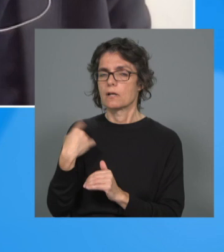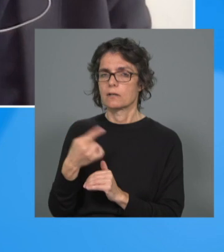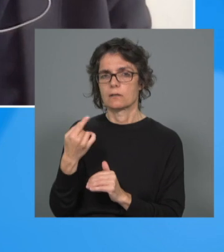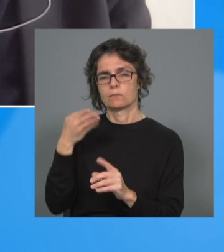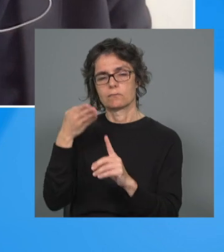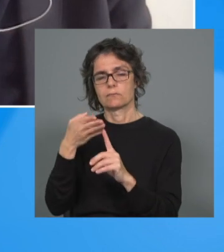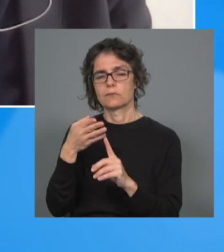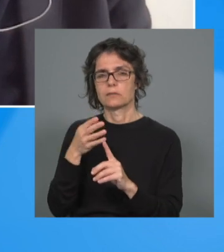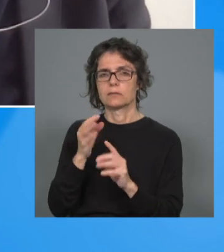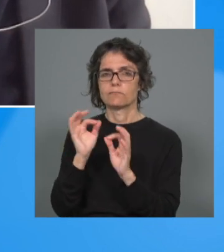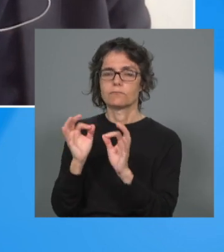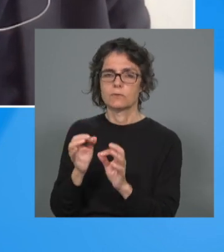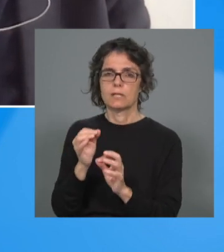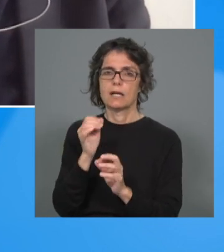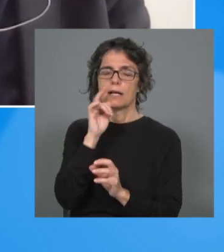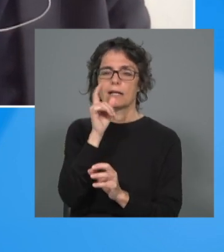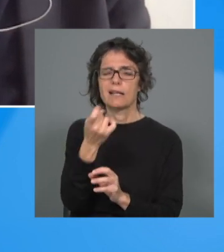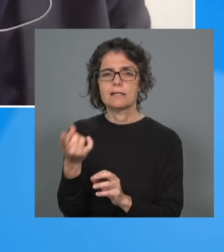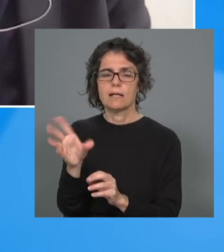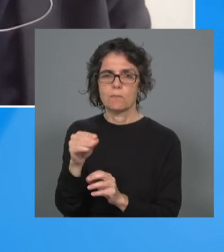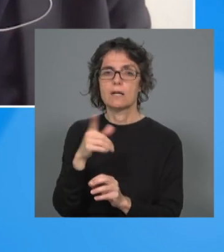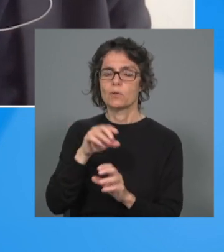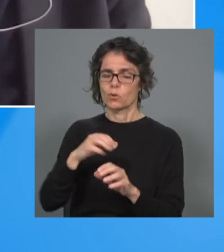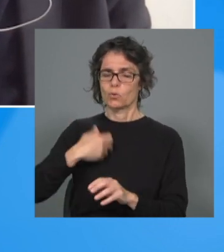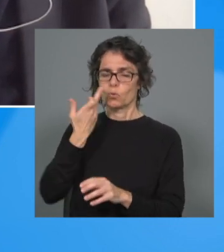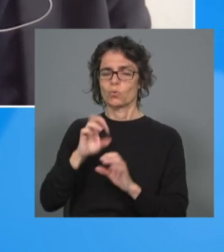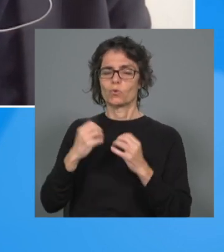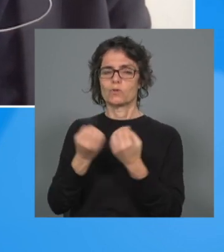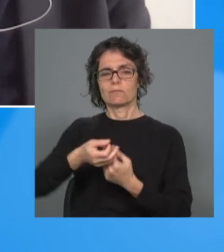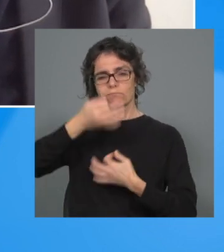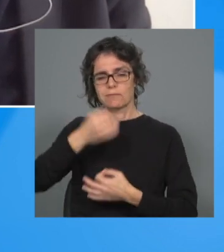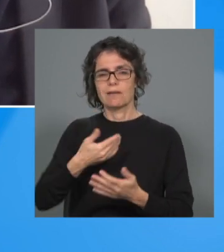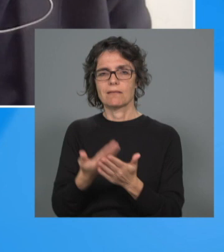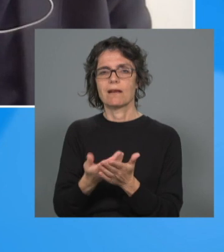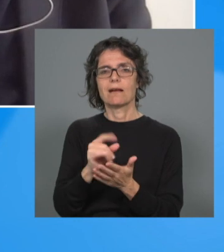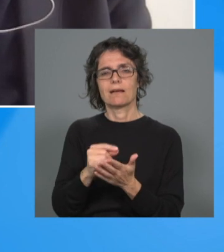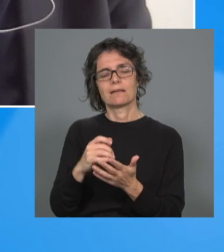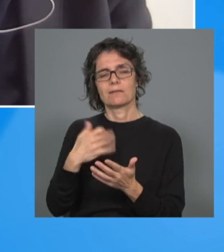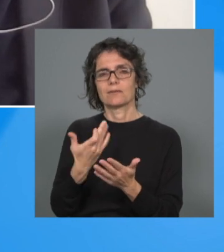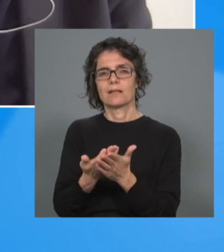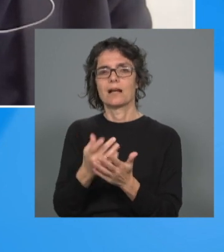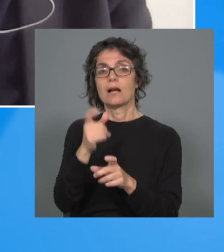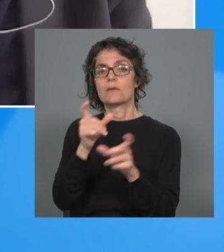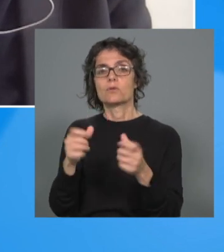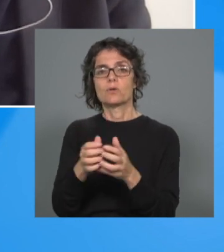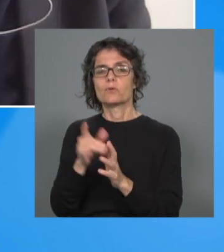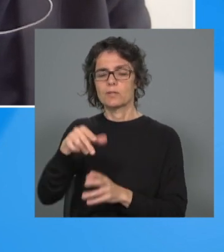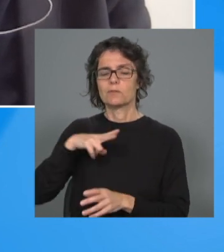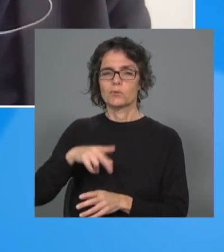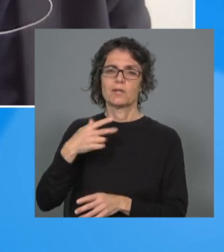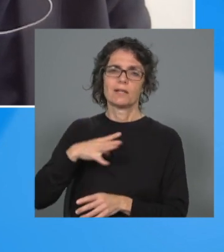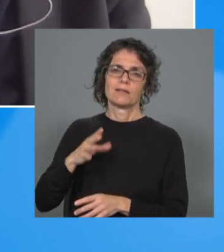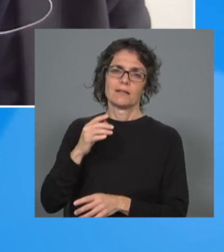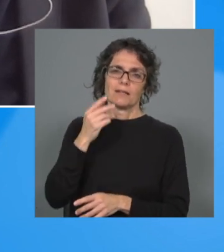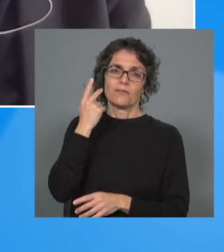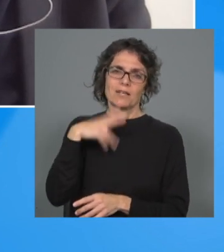mais precisam, para que tenhamos o orgulho de ser uma sociedade que nos dignifique e que honre todos aqueles que querem viver em Portugal. Muito